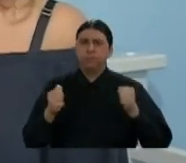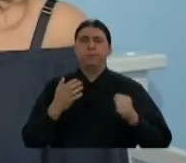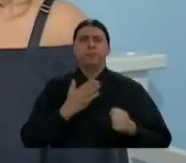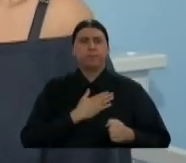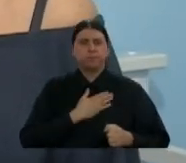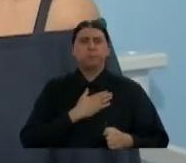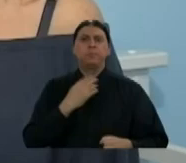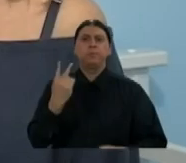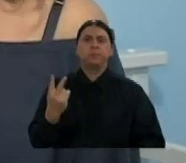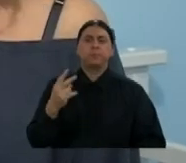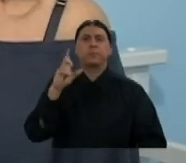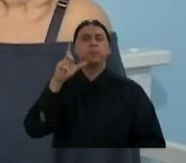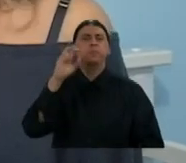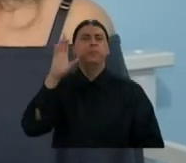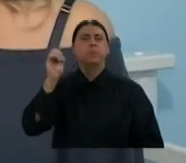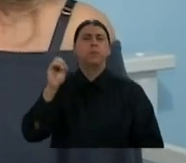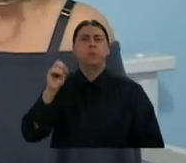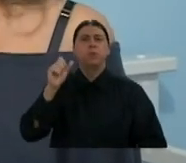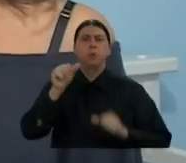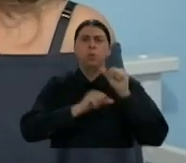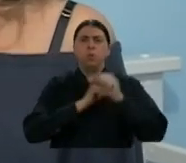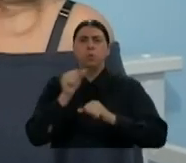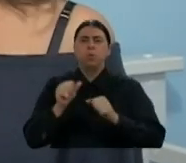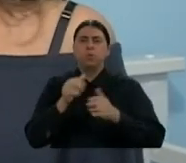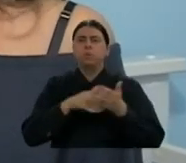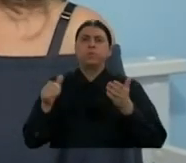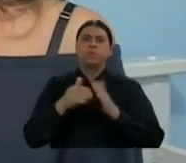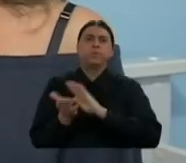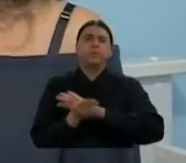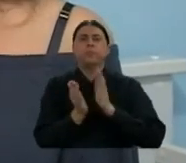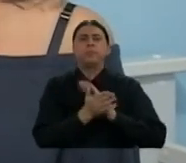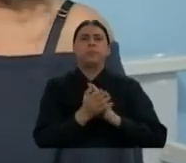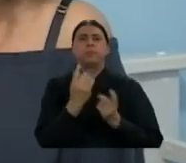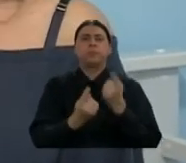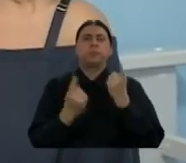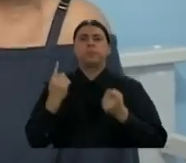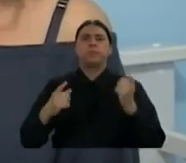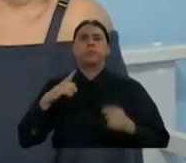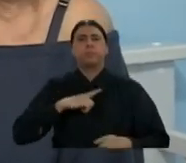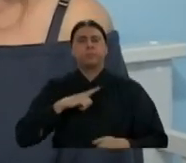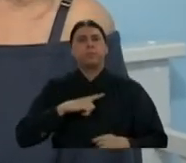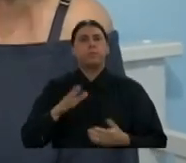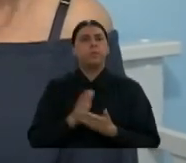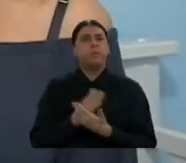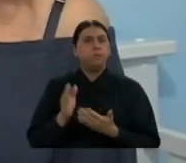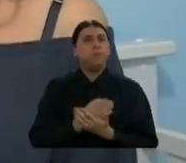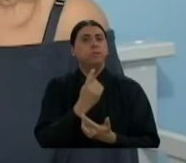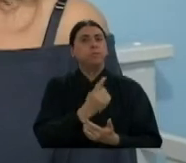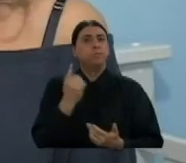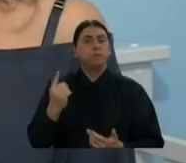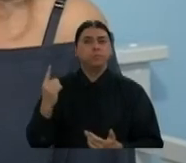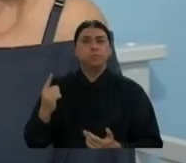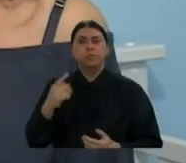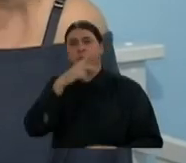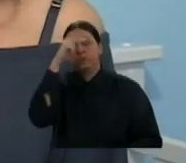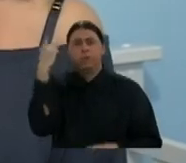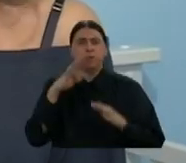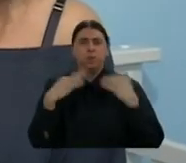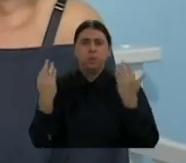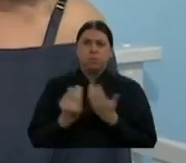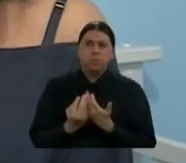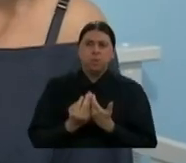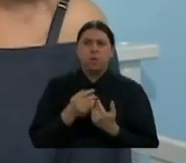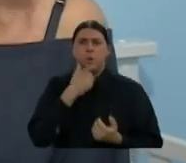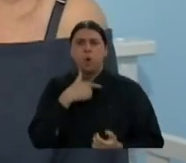por ele conseguiu transformar todo e qualquer preconceito que talvez existisse em algum em algumas as pessoas da família que eu